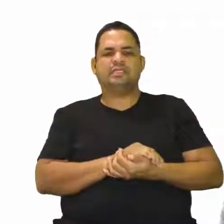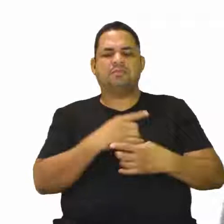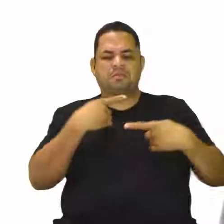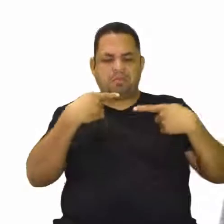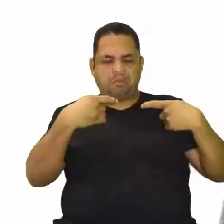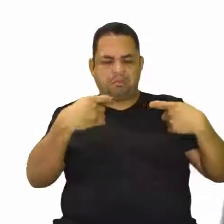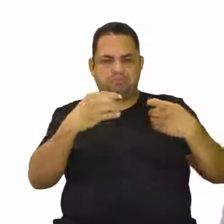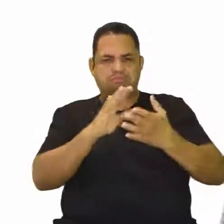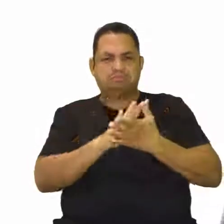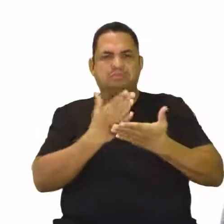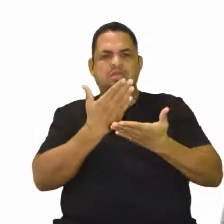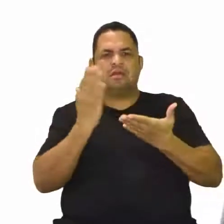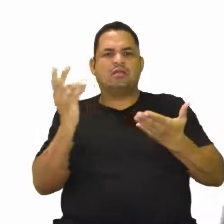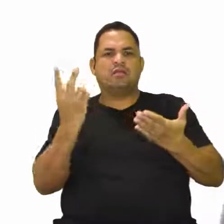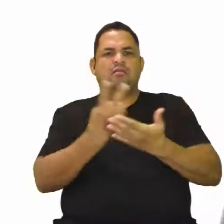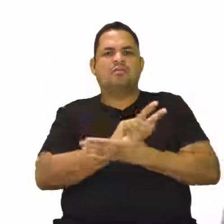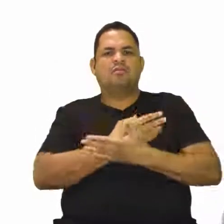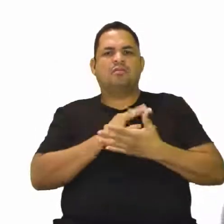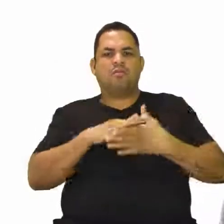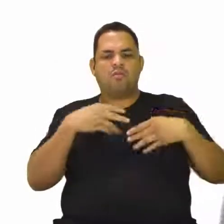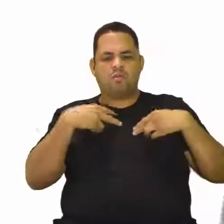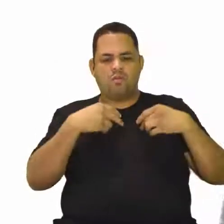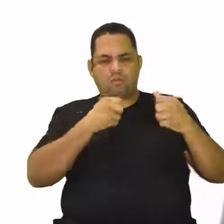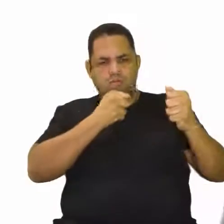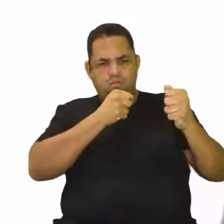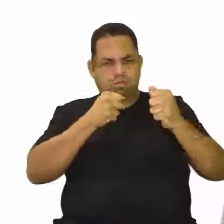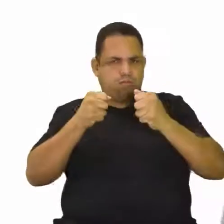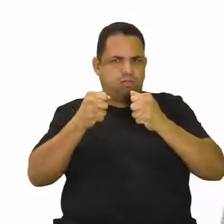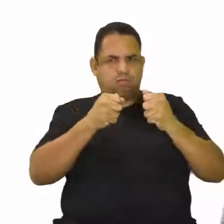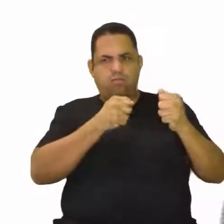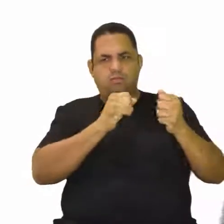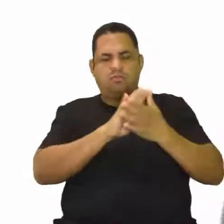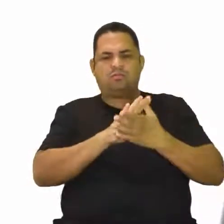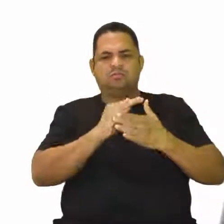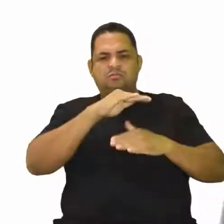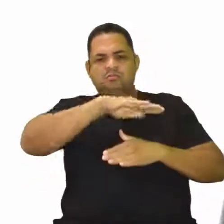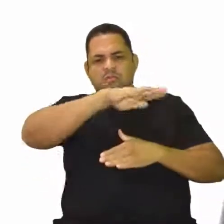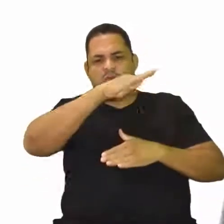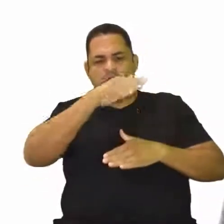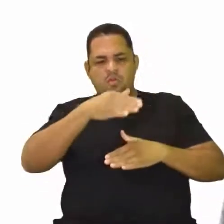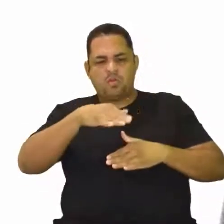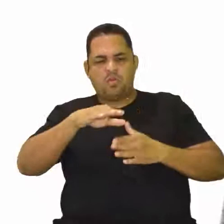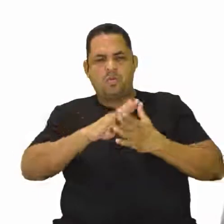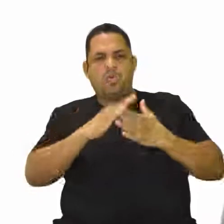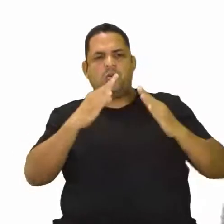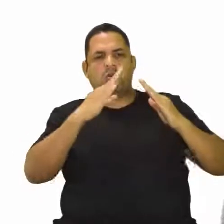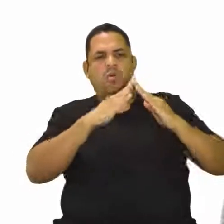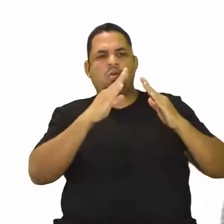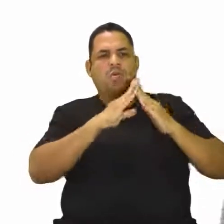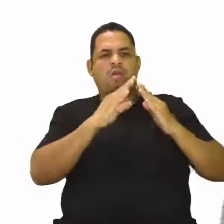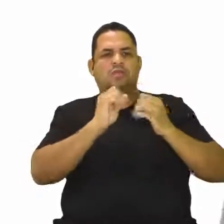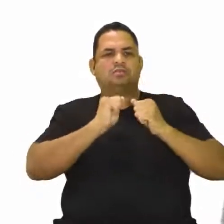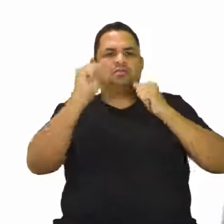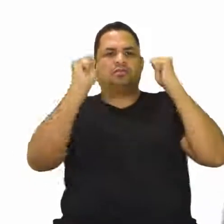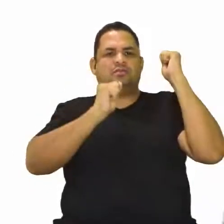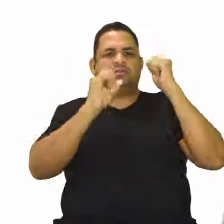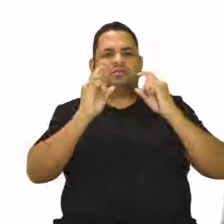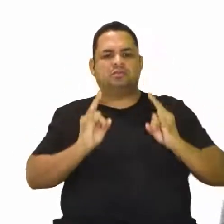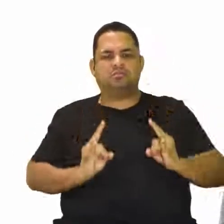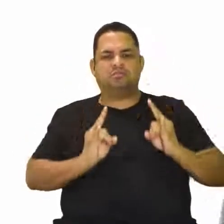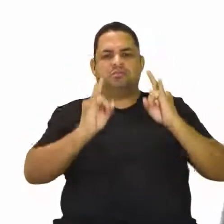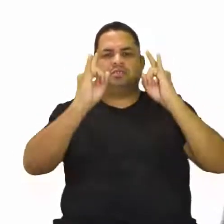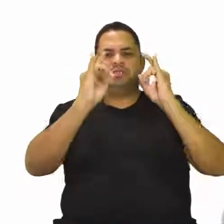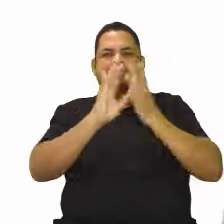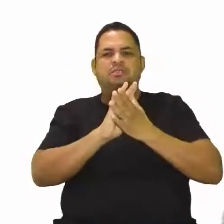combates irão ocorrer corpo a corpo entre as ruínas de casas fábrica e edificações